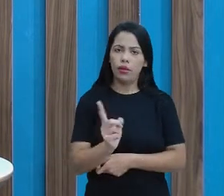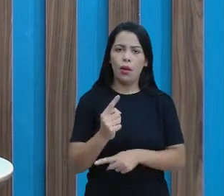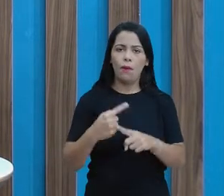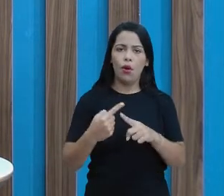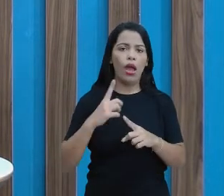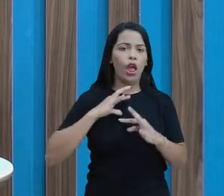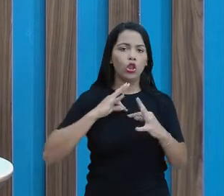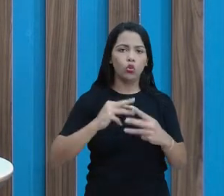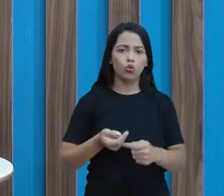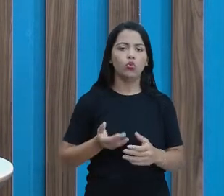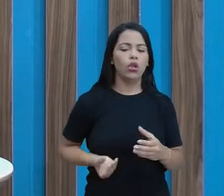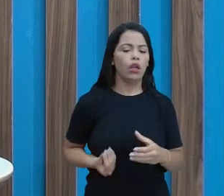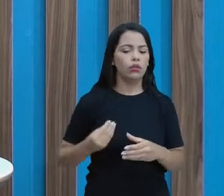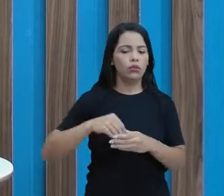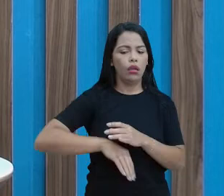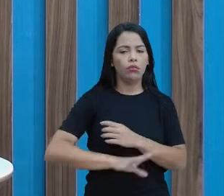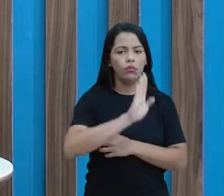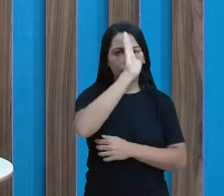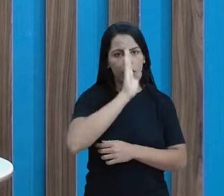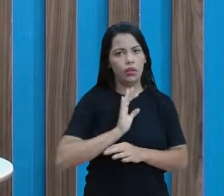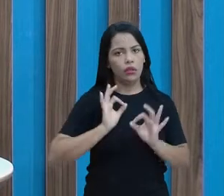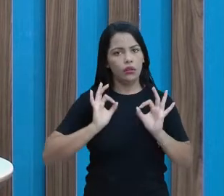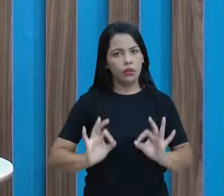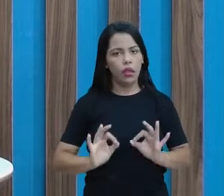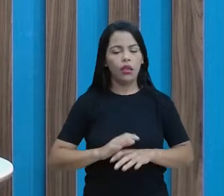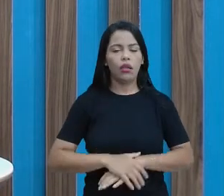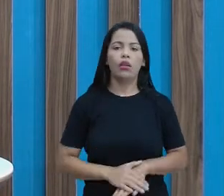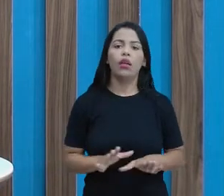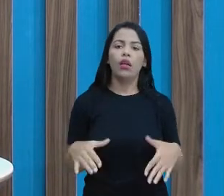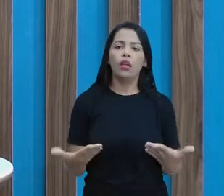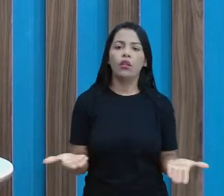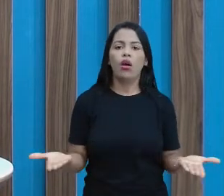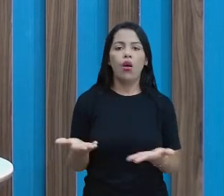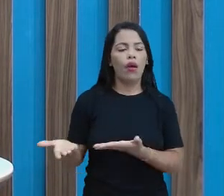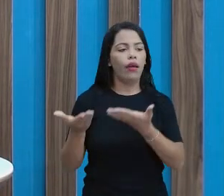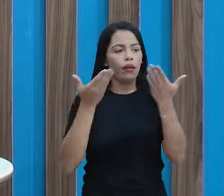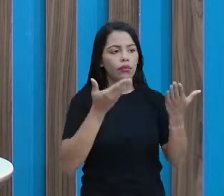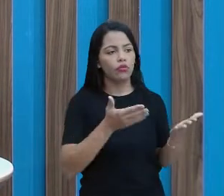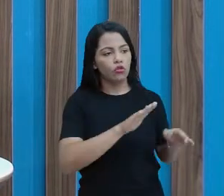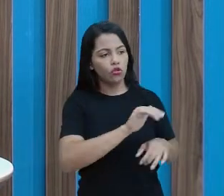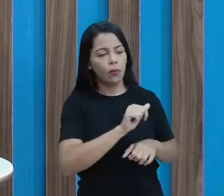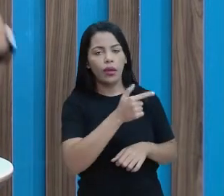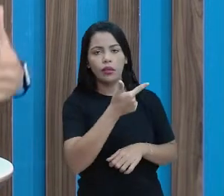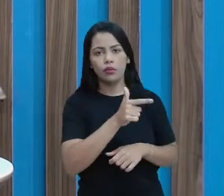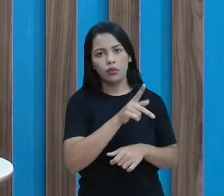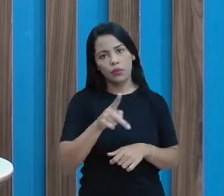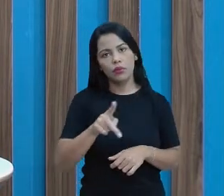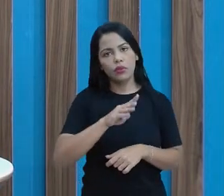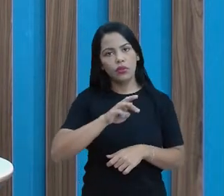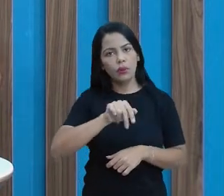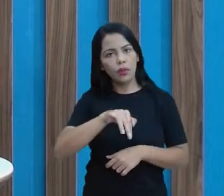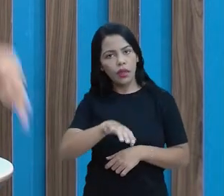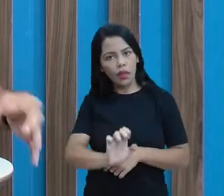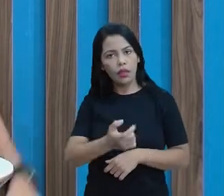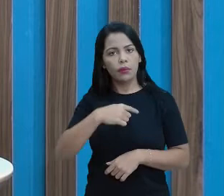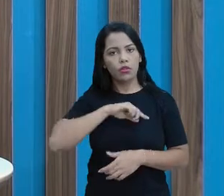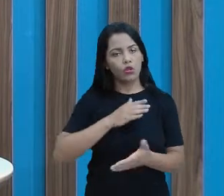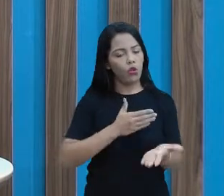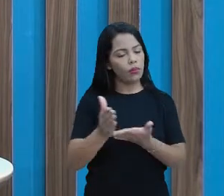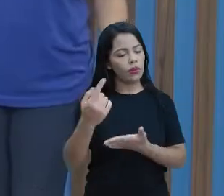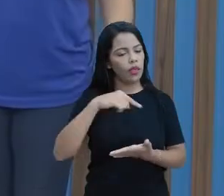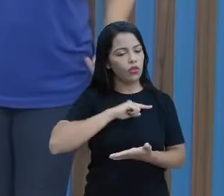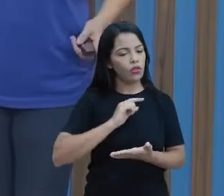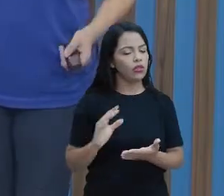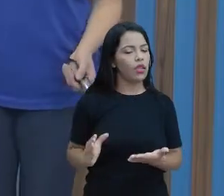incluso, tudo bonitinho aí para você, tá bom? Vou passar agora a palavra para a professora Briane, que ela vai dar início à nossa aula top de